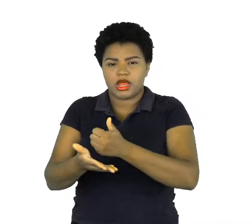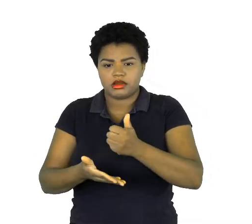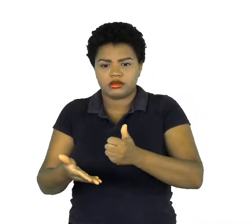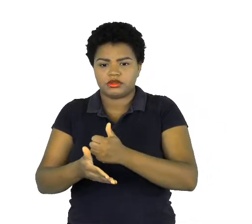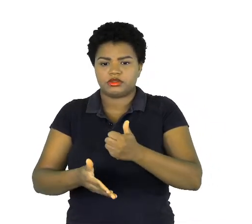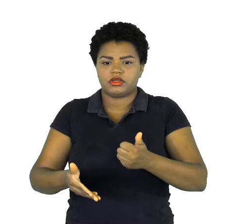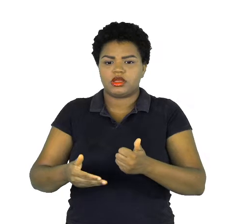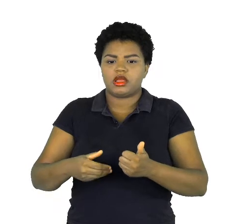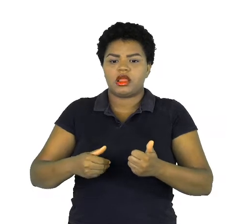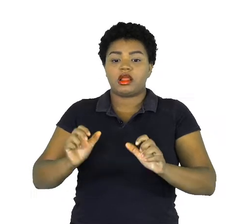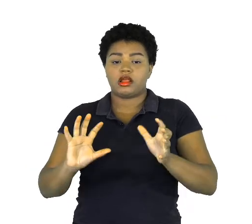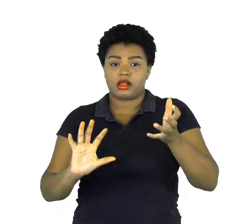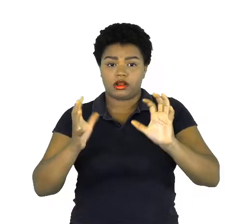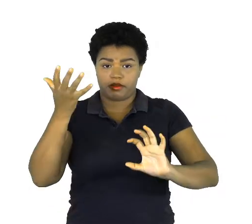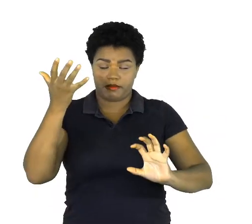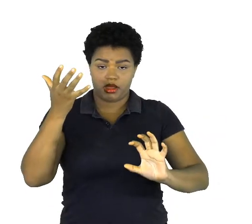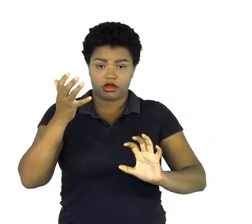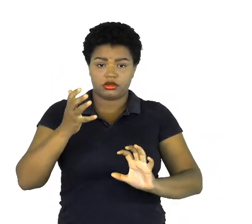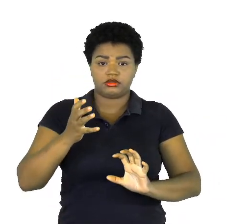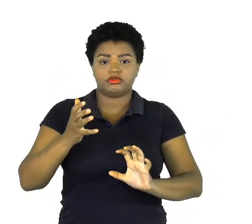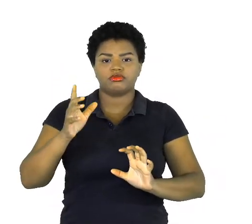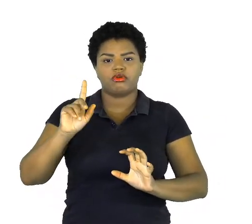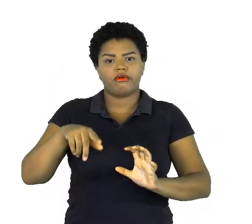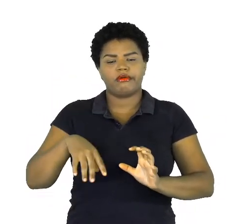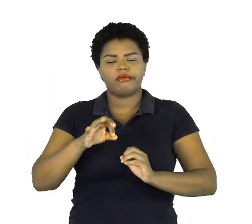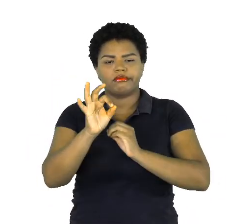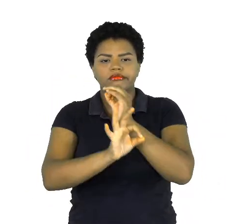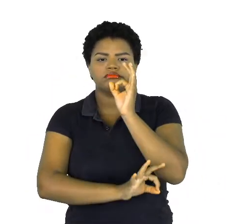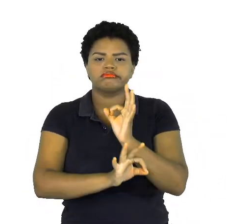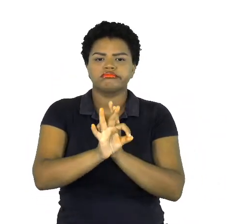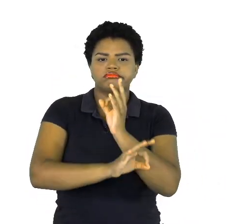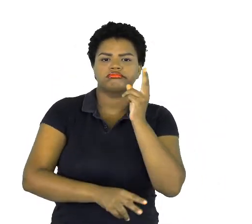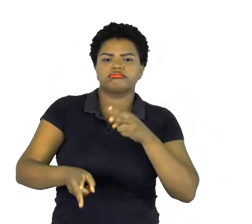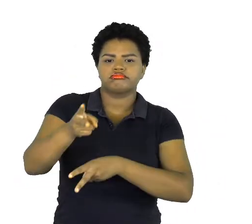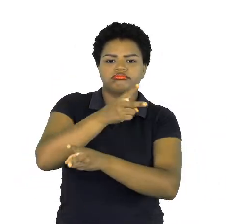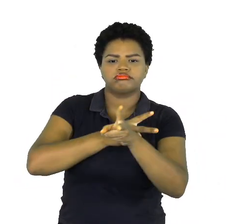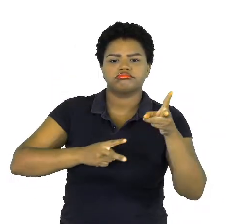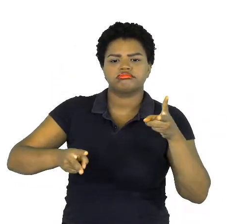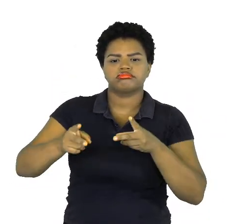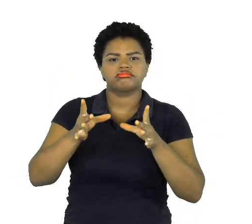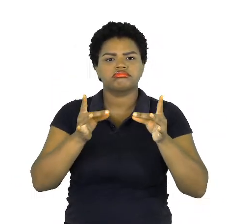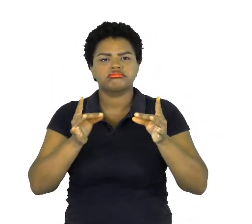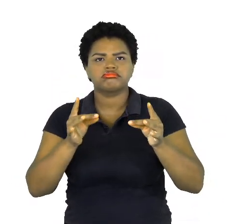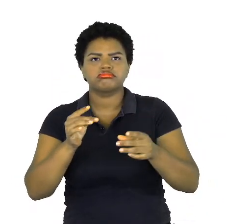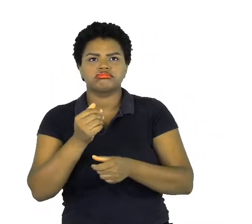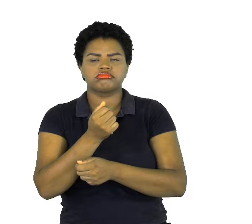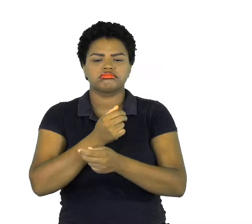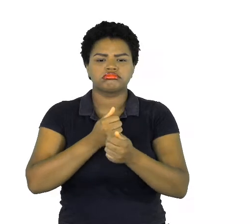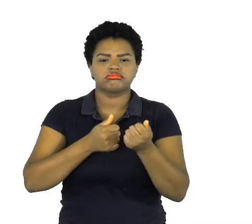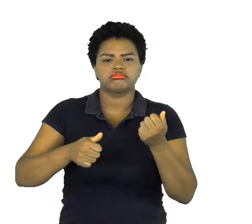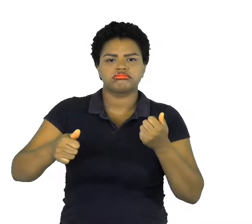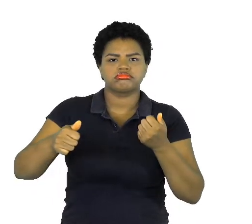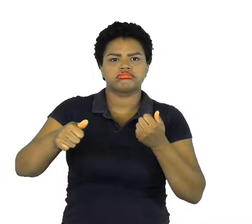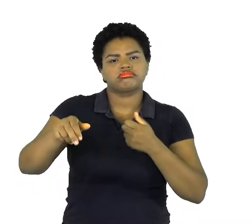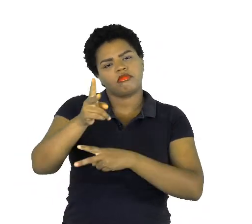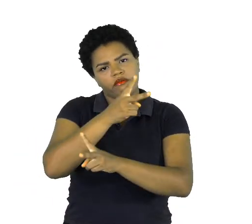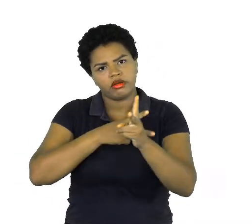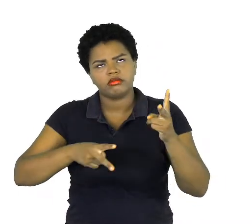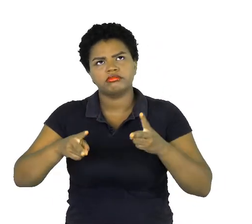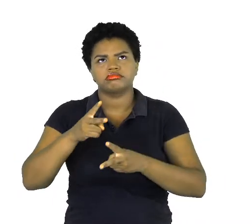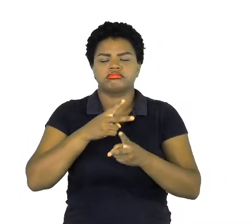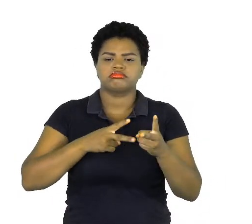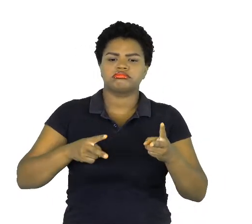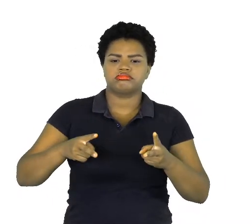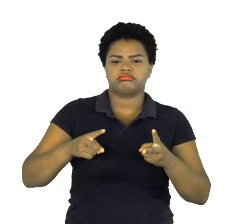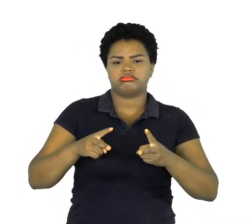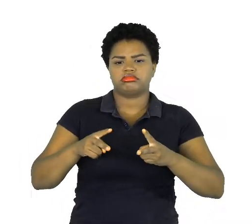edáficos e hídricos. Climático é a temperatura, o vento, a umidade do ar, a precipitação. Os edáficos, solo,